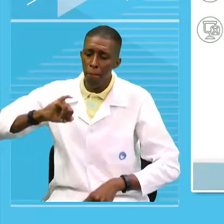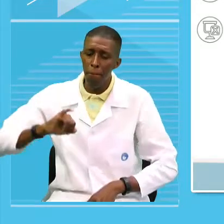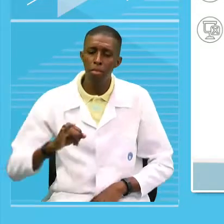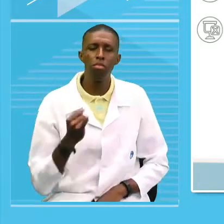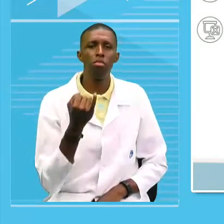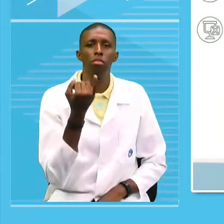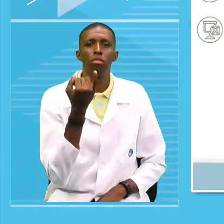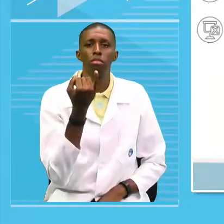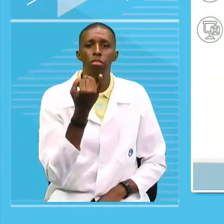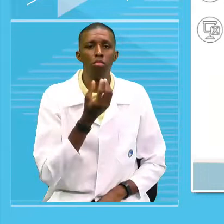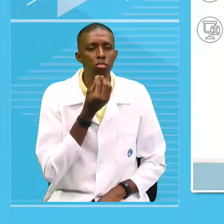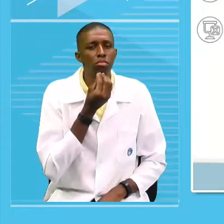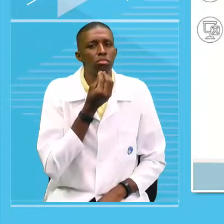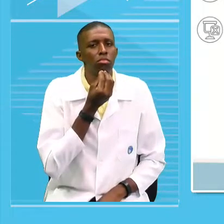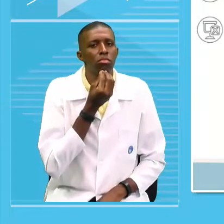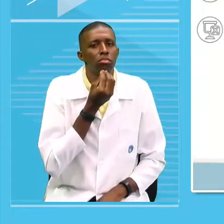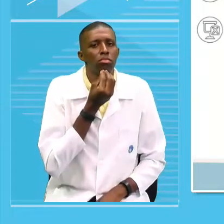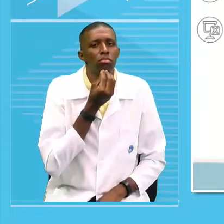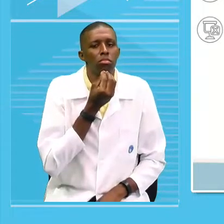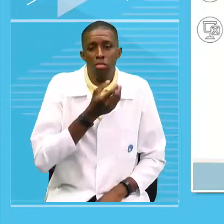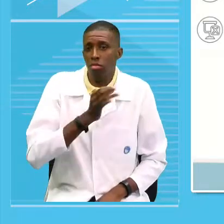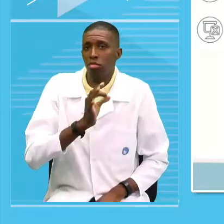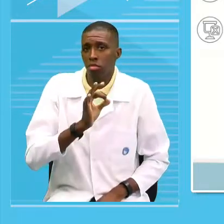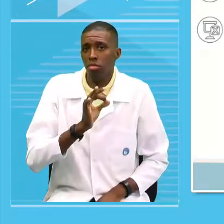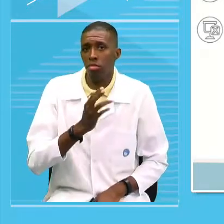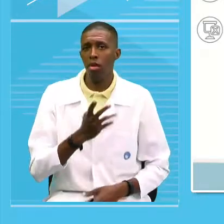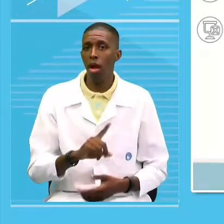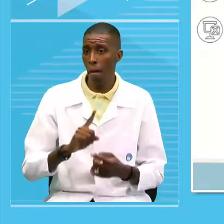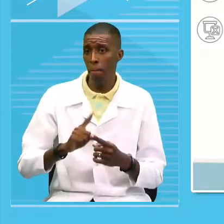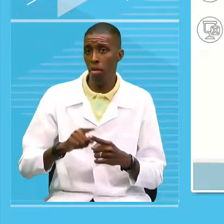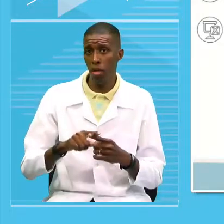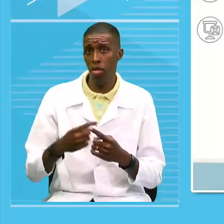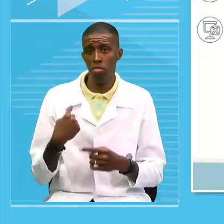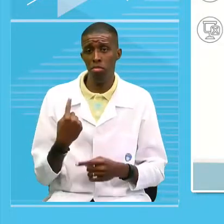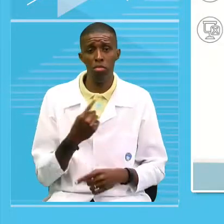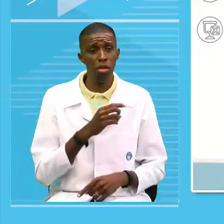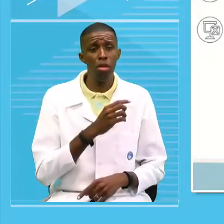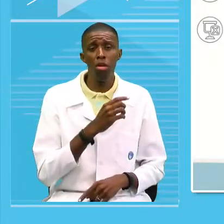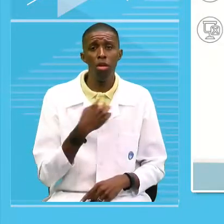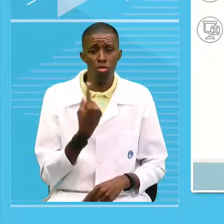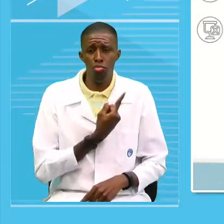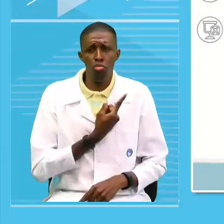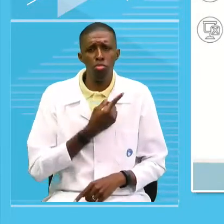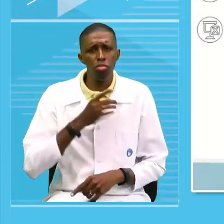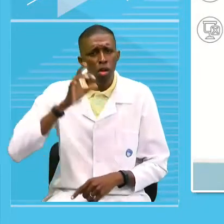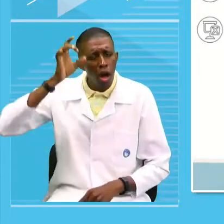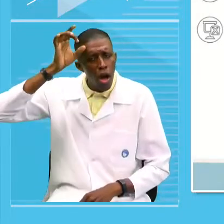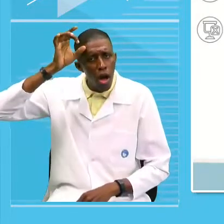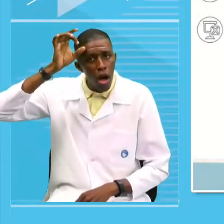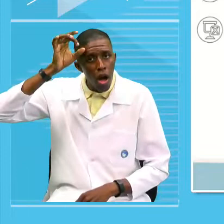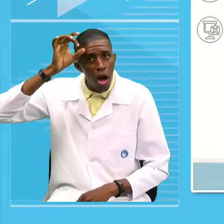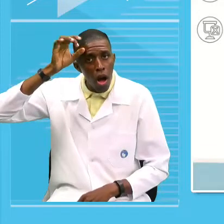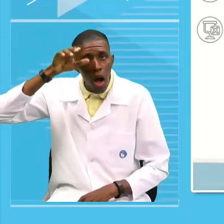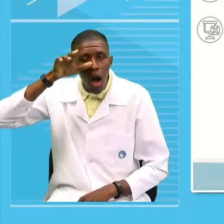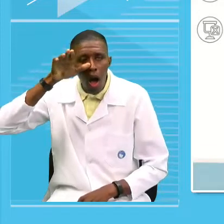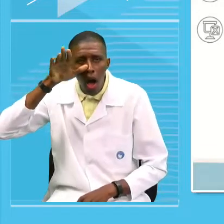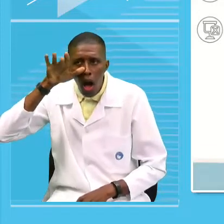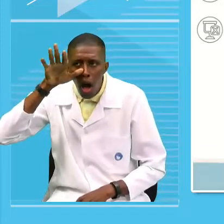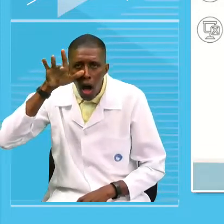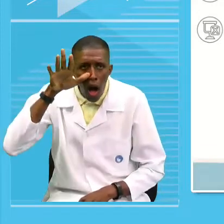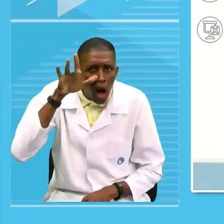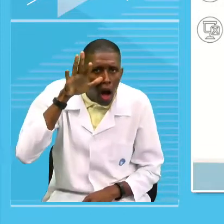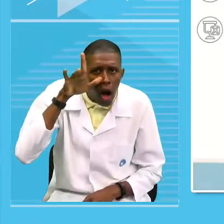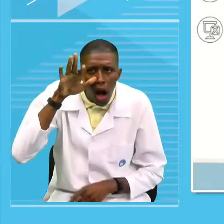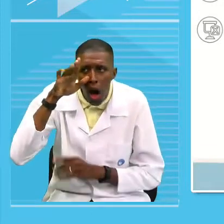a tua curiosidade de tinta intelectual então aprender a conhecer de que forma que Tu é curioso Será que